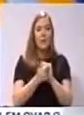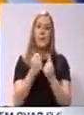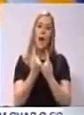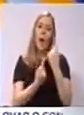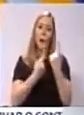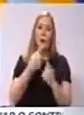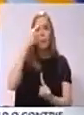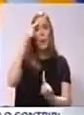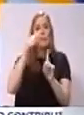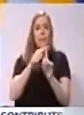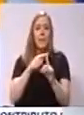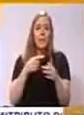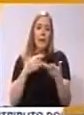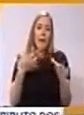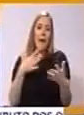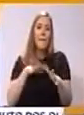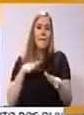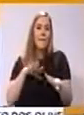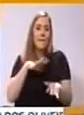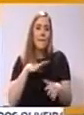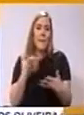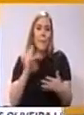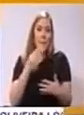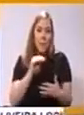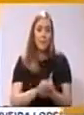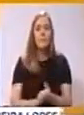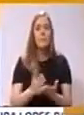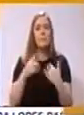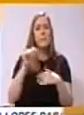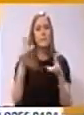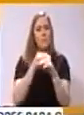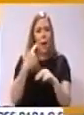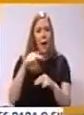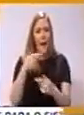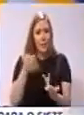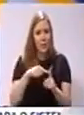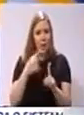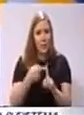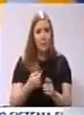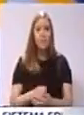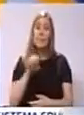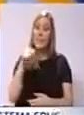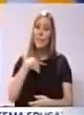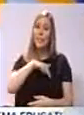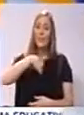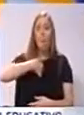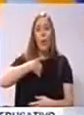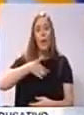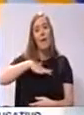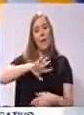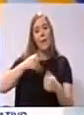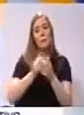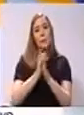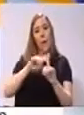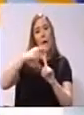tornar a feira ainda mais atrativa. Muito bem. Há também novidades nesta edição? Sim, procuramos todas as edições